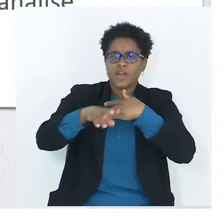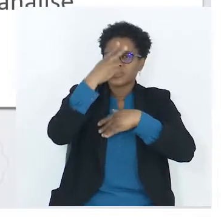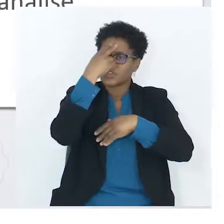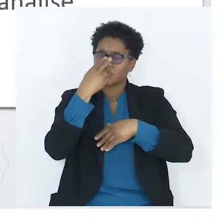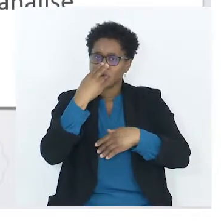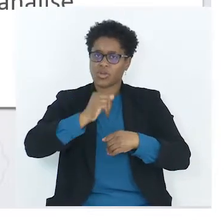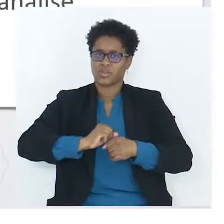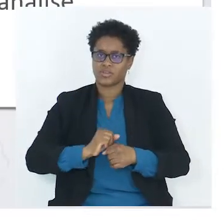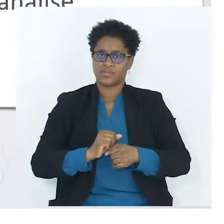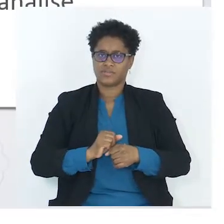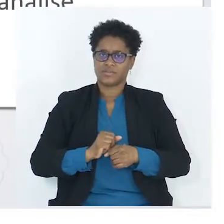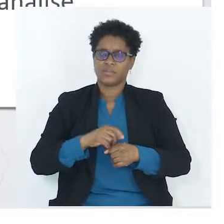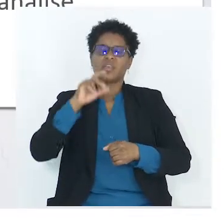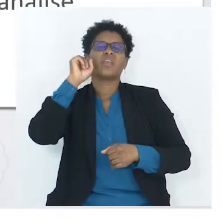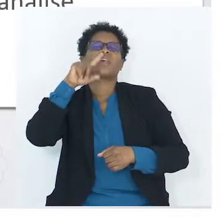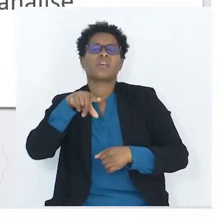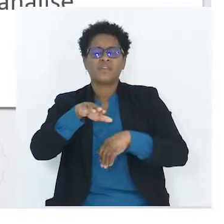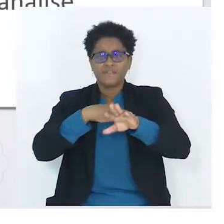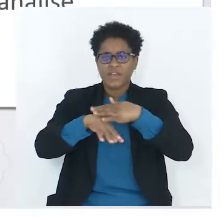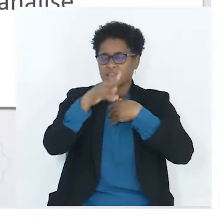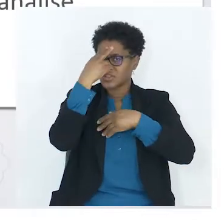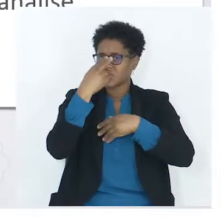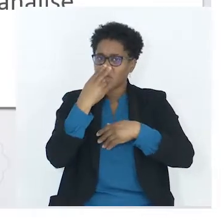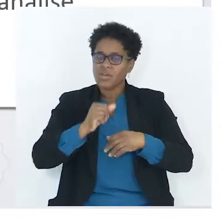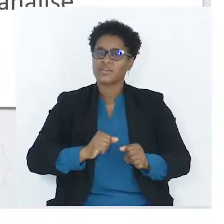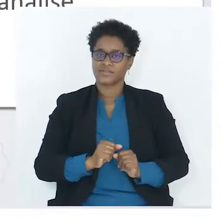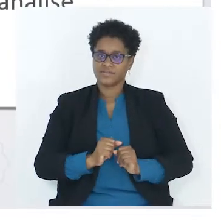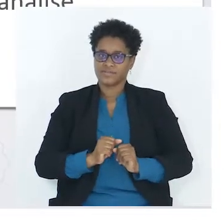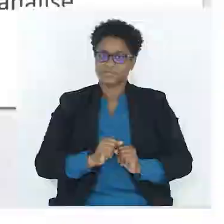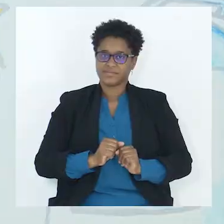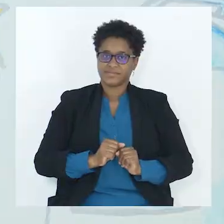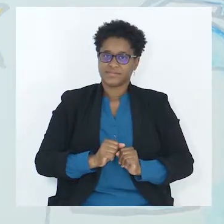como se faz a história e quem faz a história?